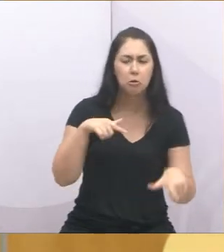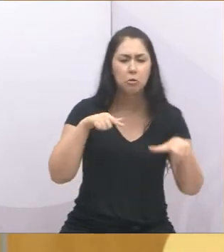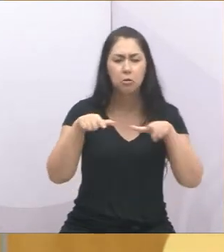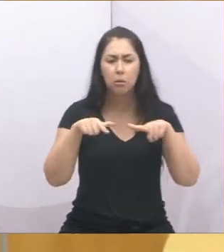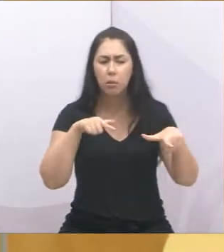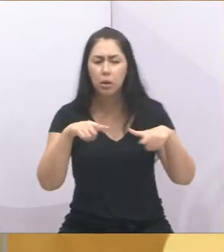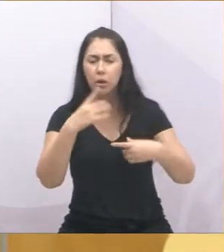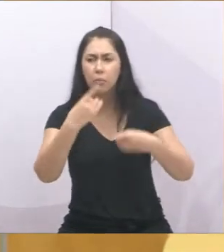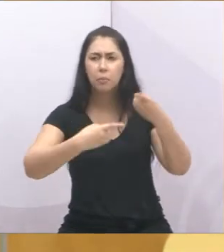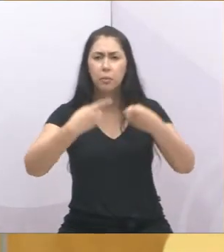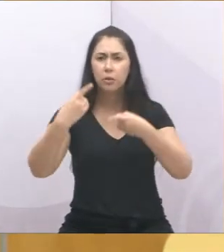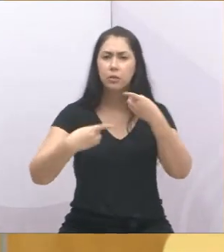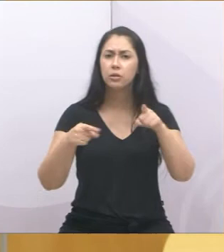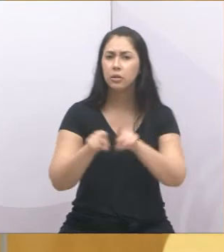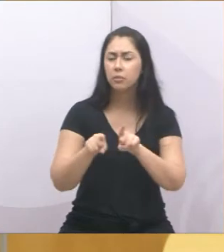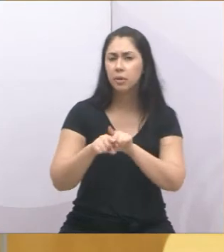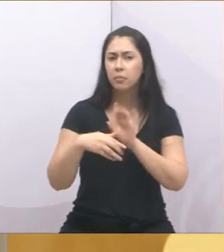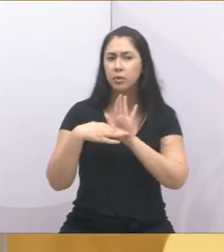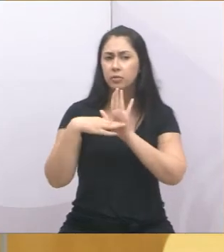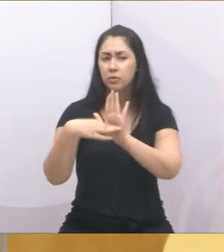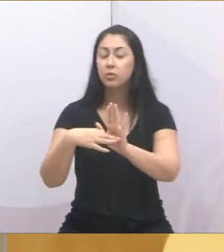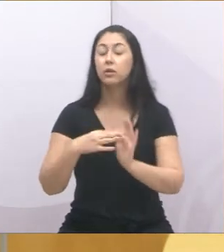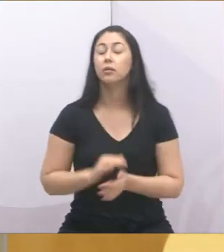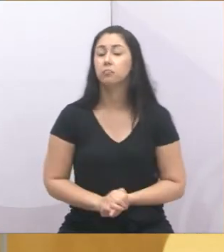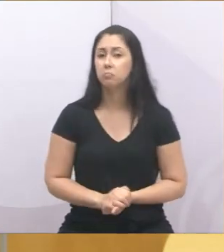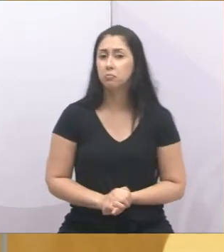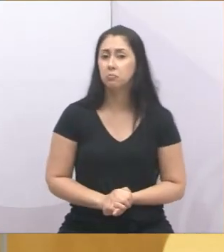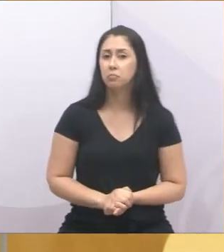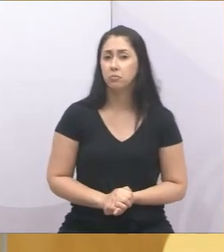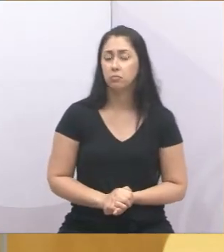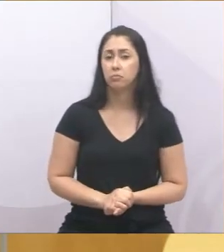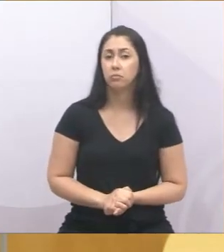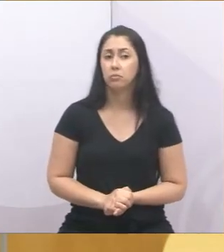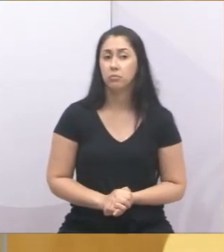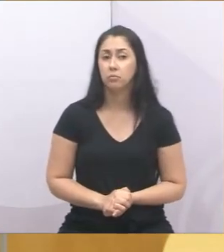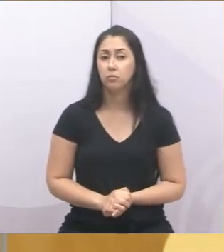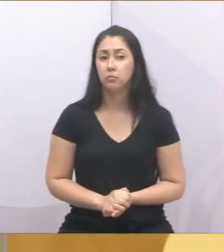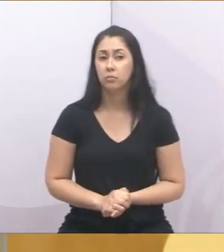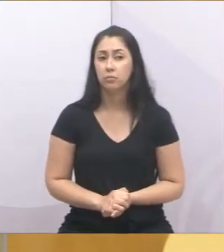política e pela política. O Papa Francisco considera